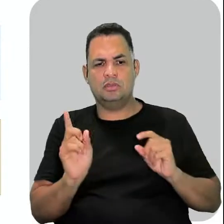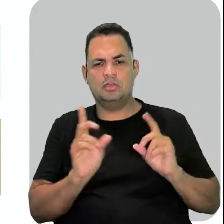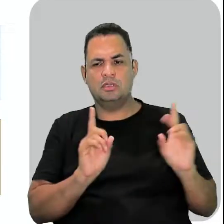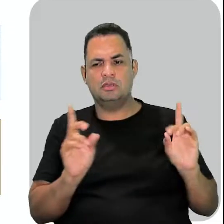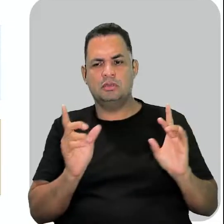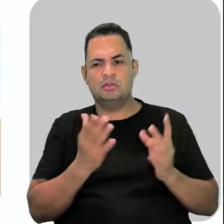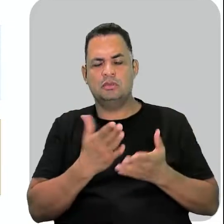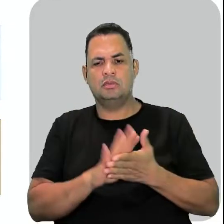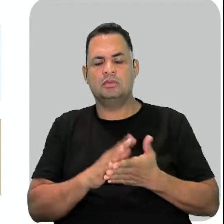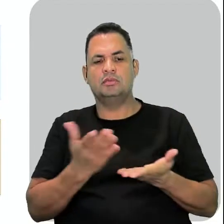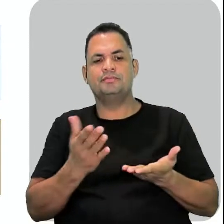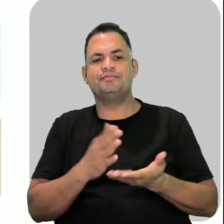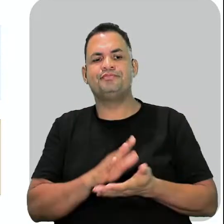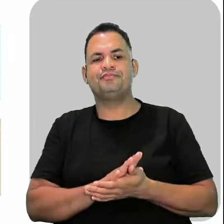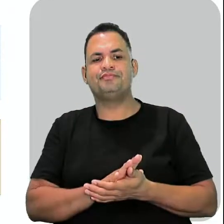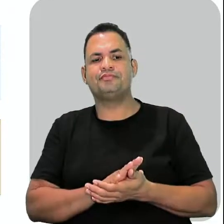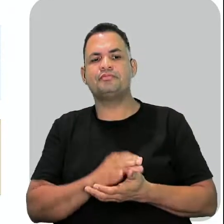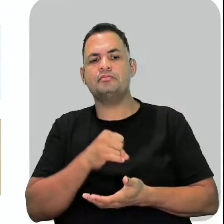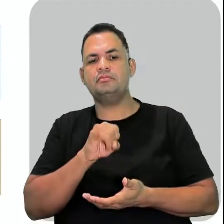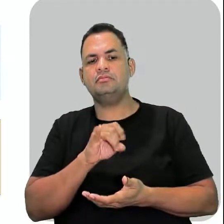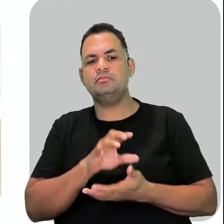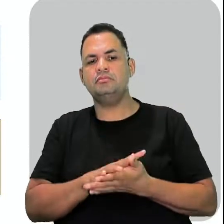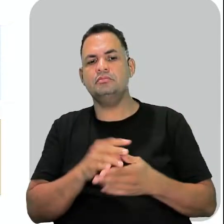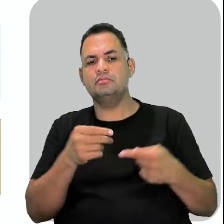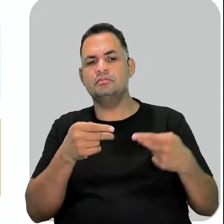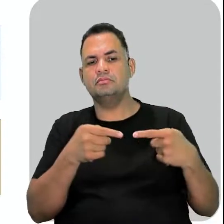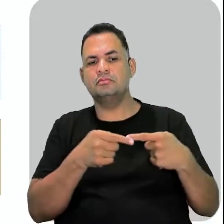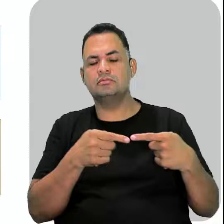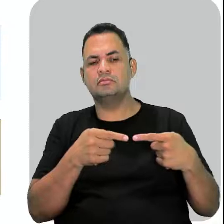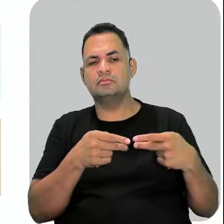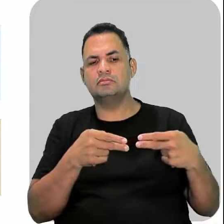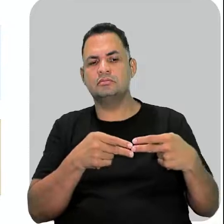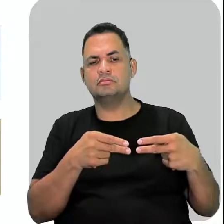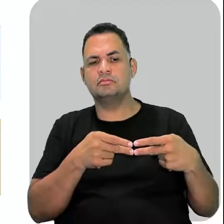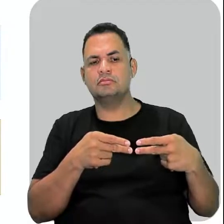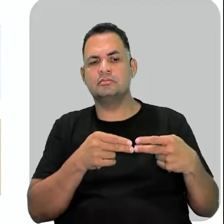si. Se esses dois ligantes